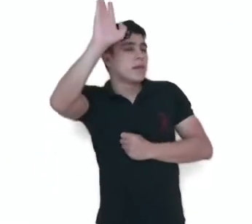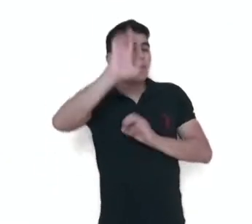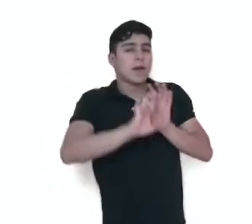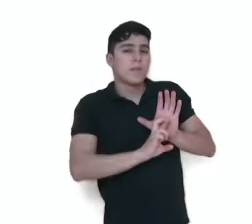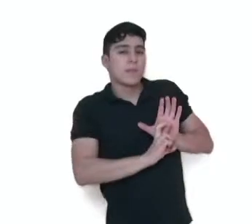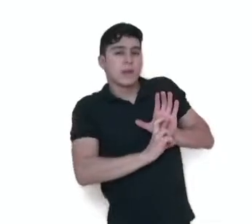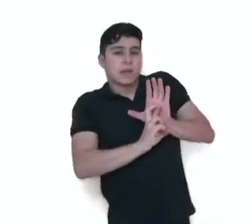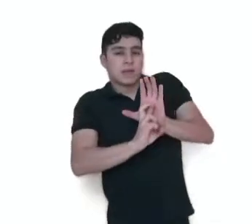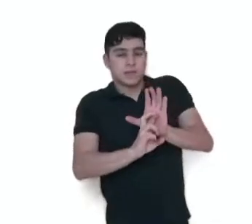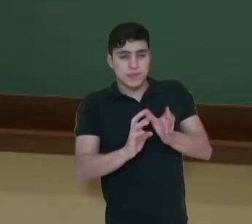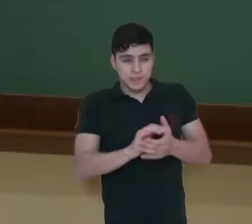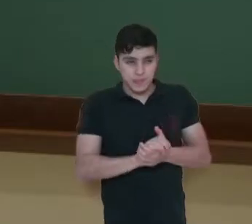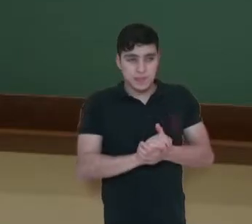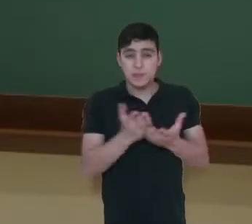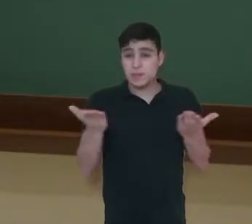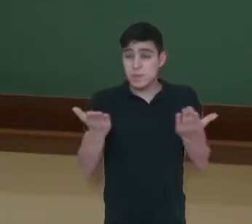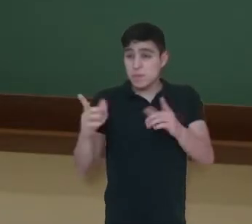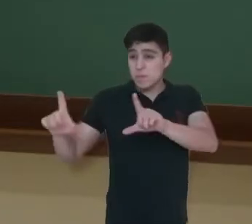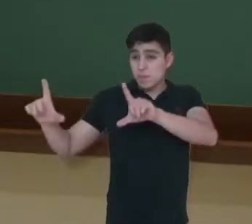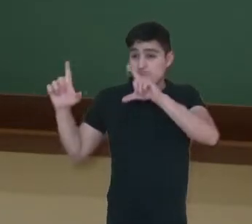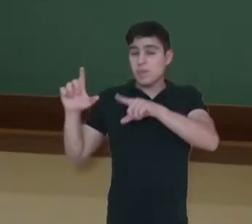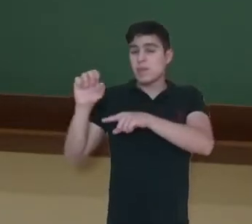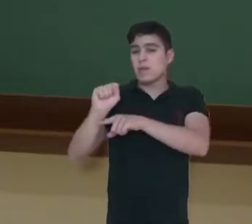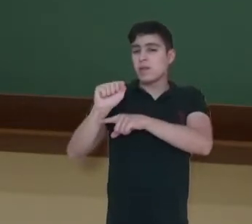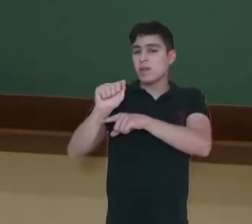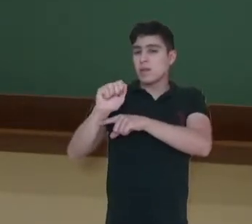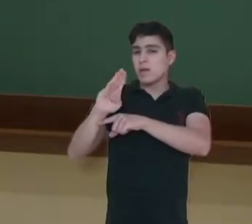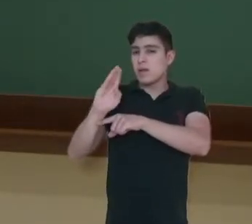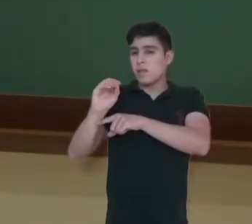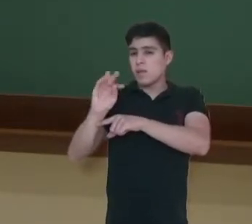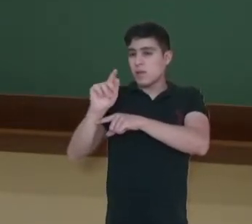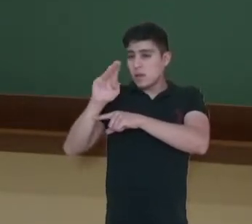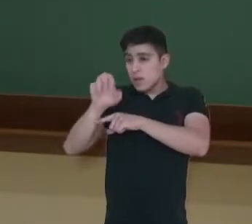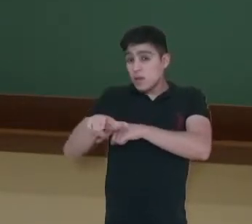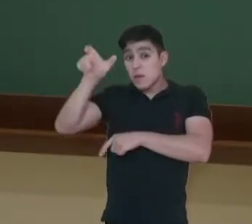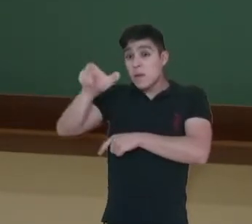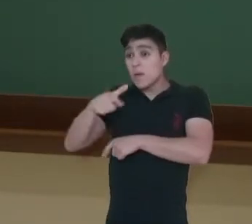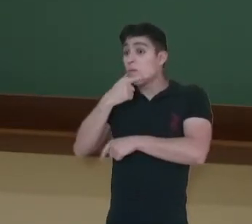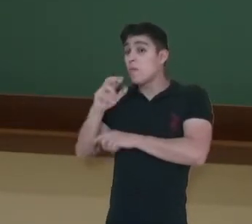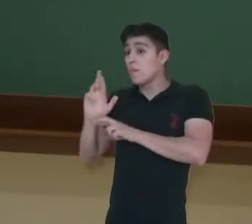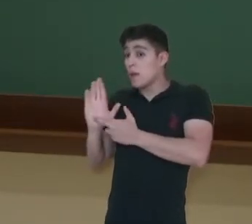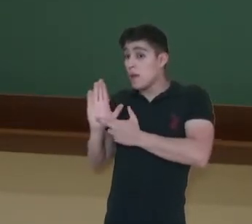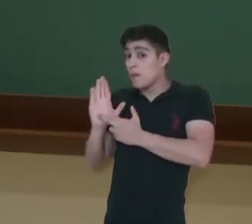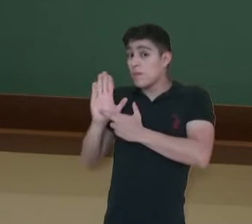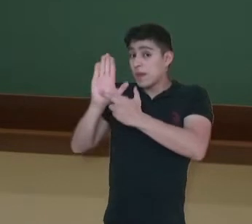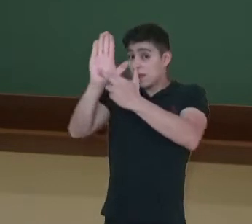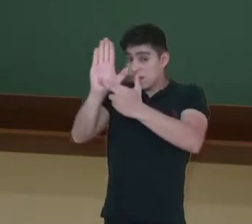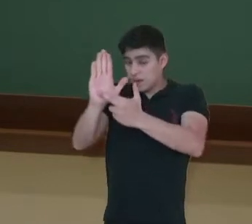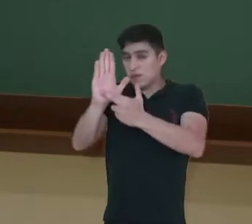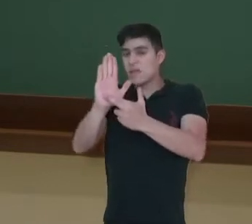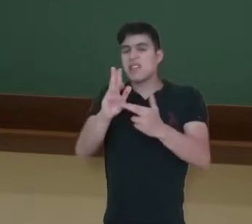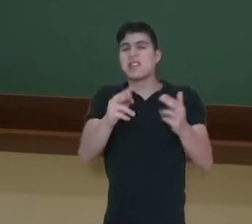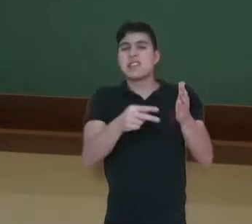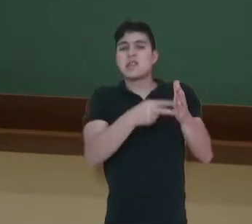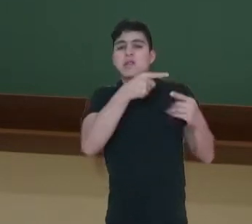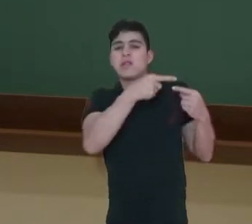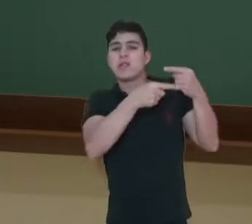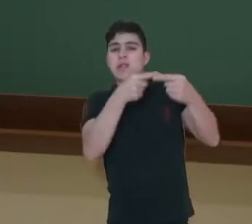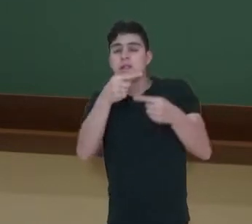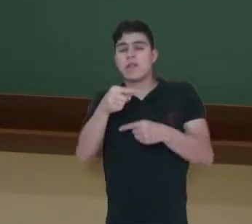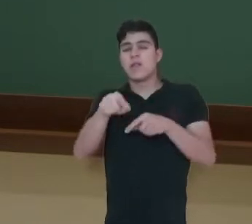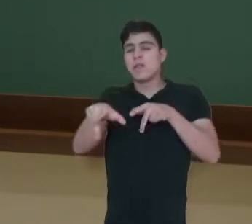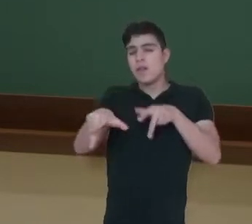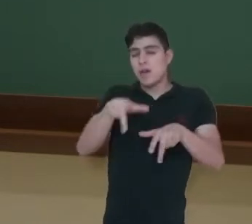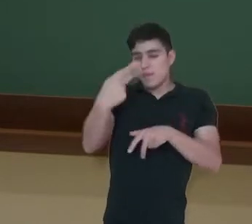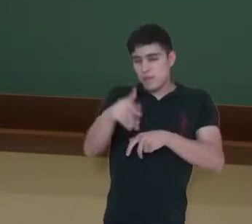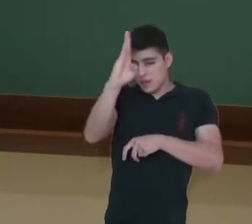representantes. Inclusive nós temos Sabotage, que é um grande representante da segunda geração do rap brasileiro e infelizmente ele